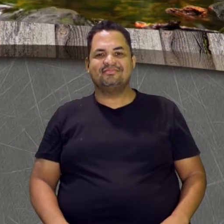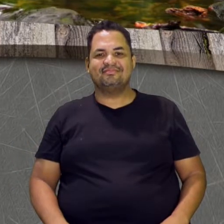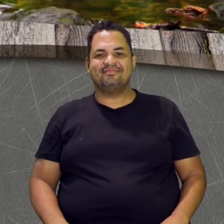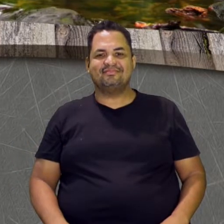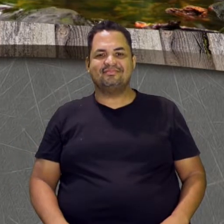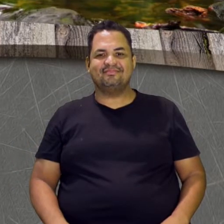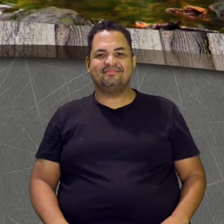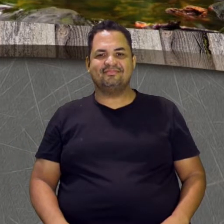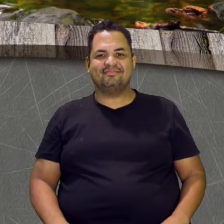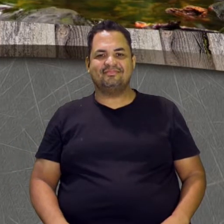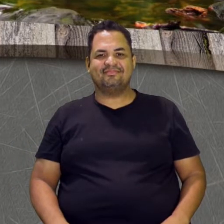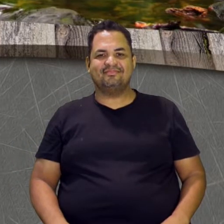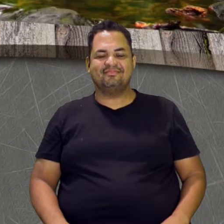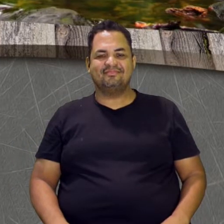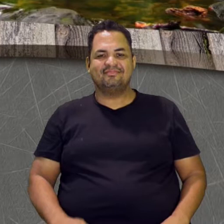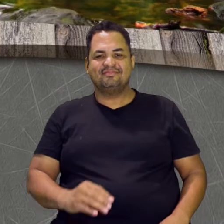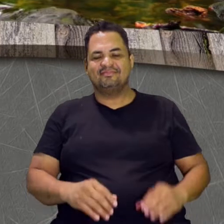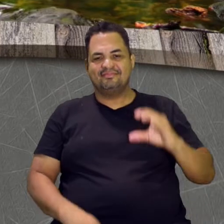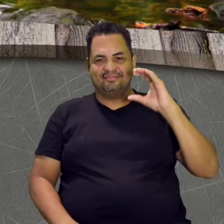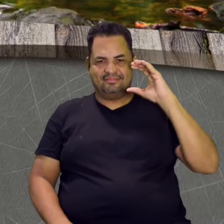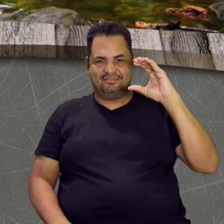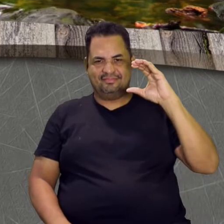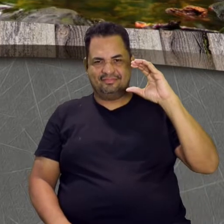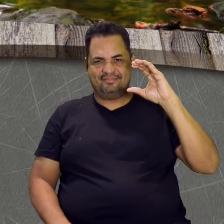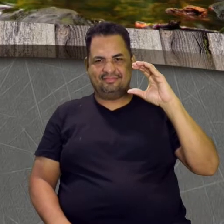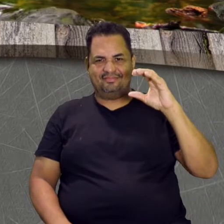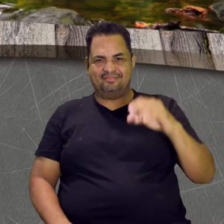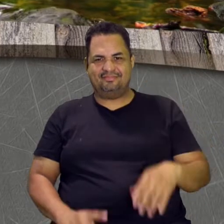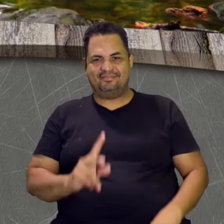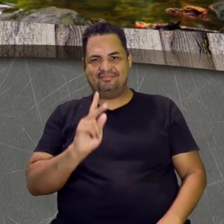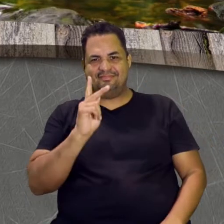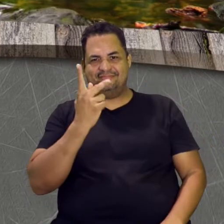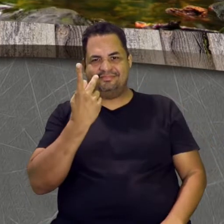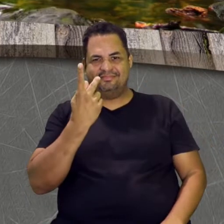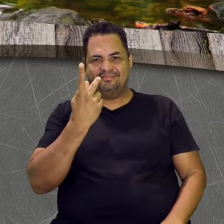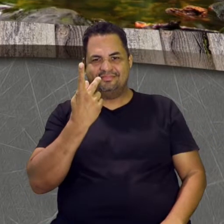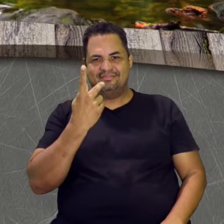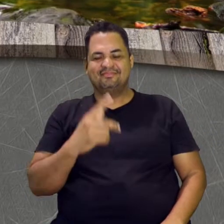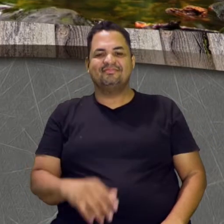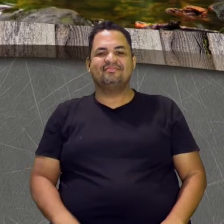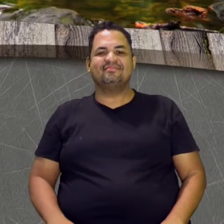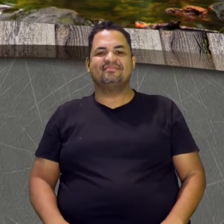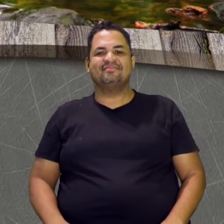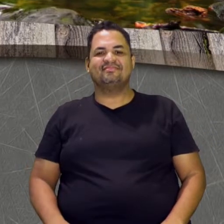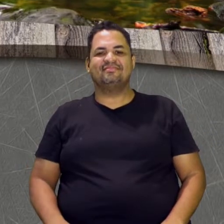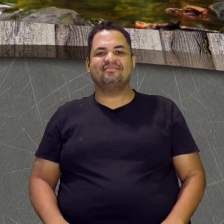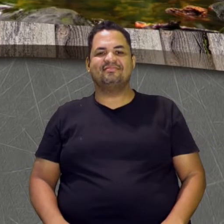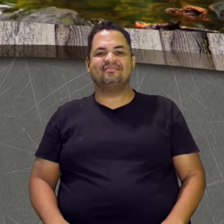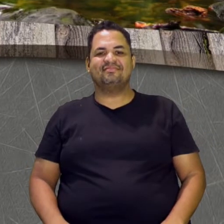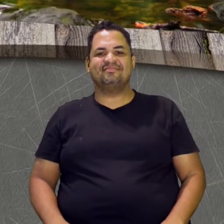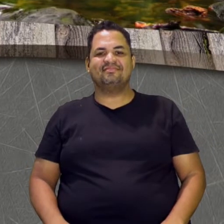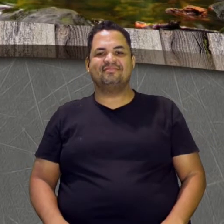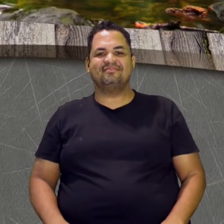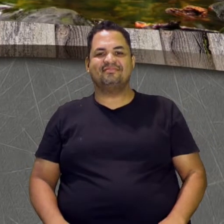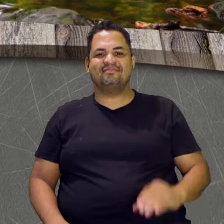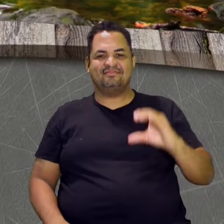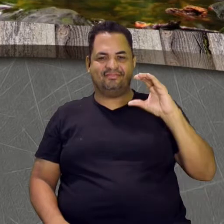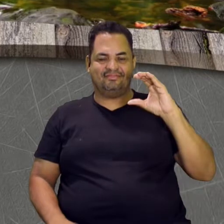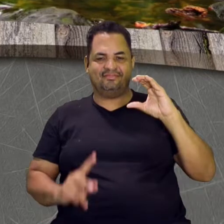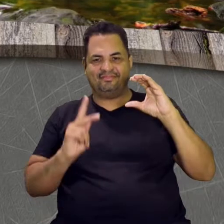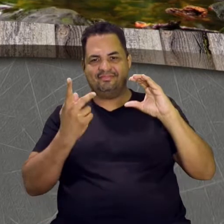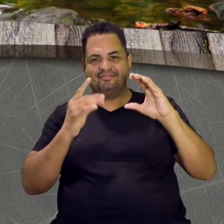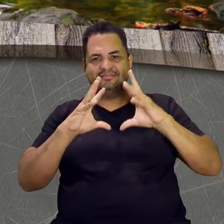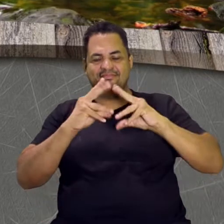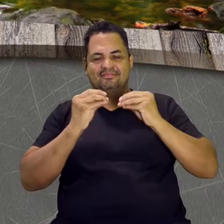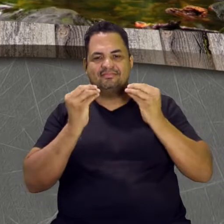Ó, carbono, hidrogênio não dá para fazer, né? Hidrogênio são os elementos químicos presentes em